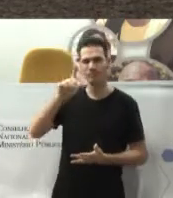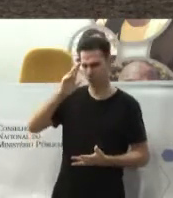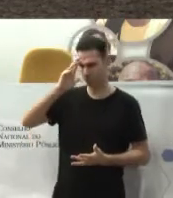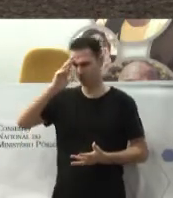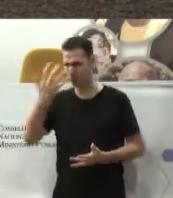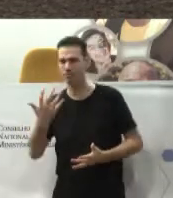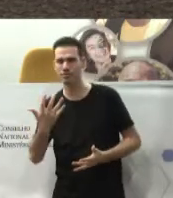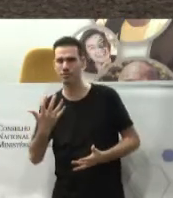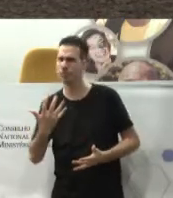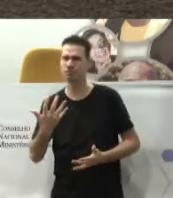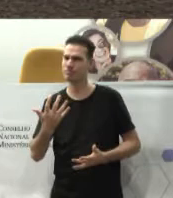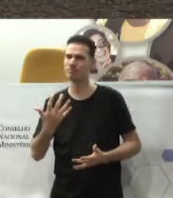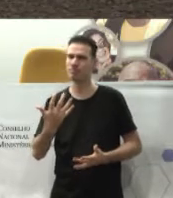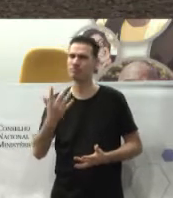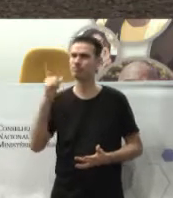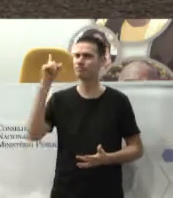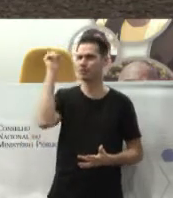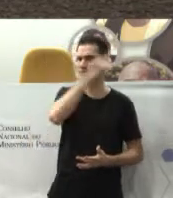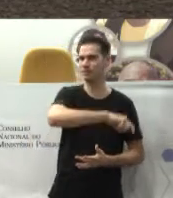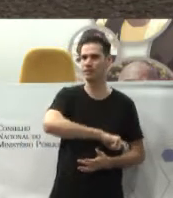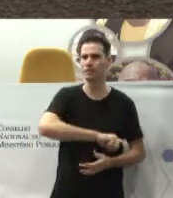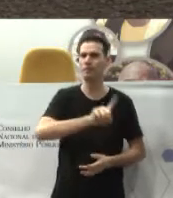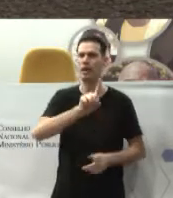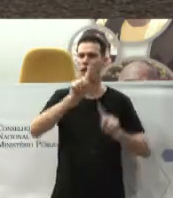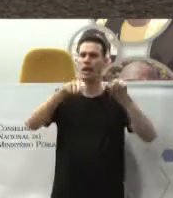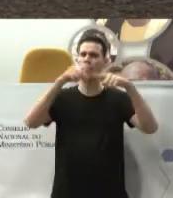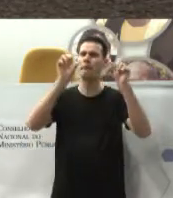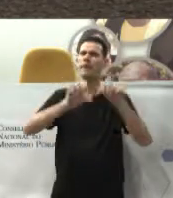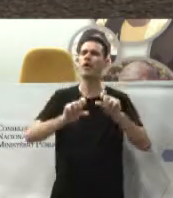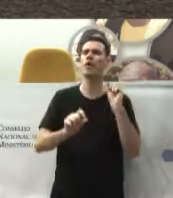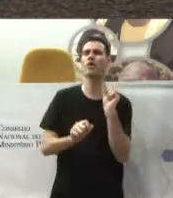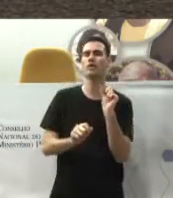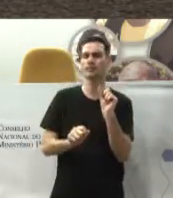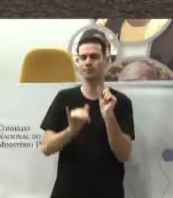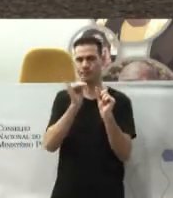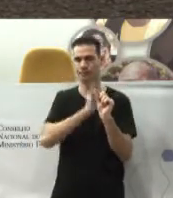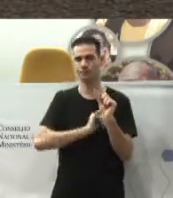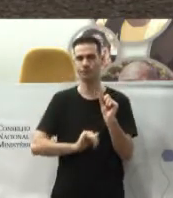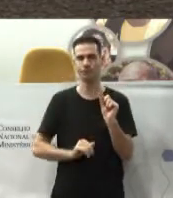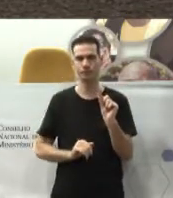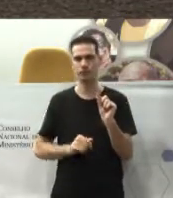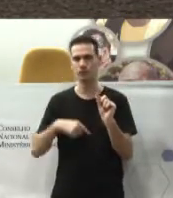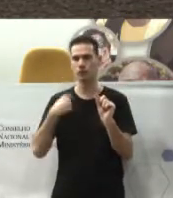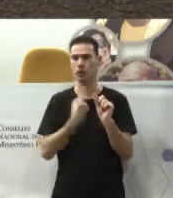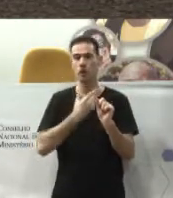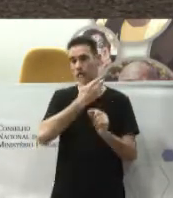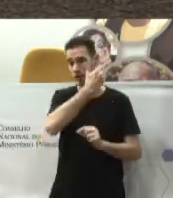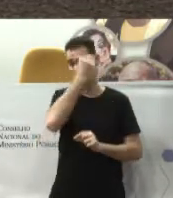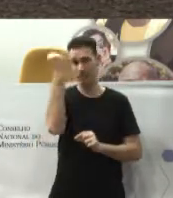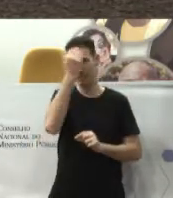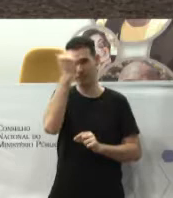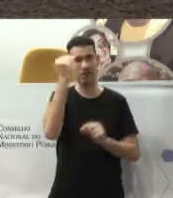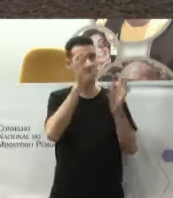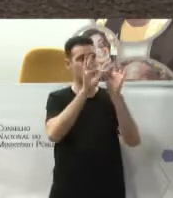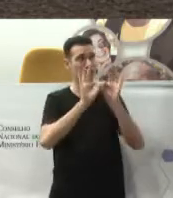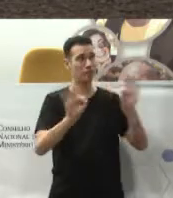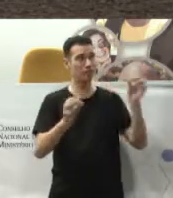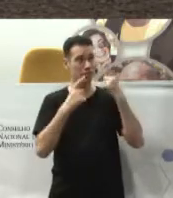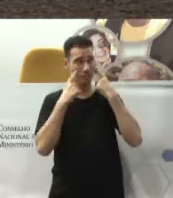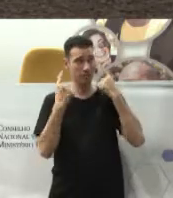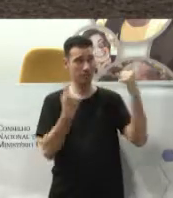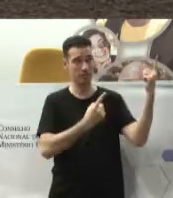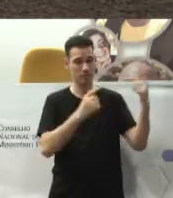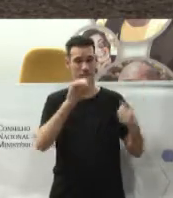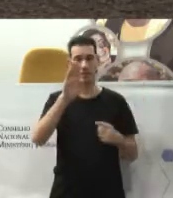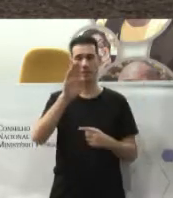Cíntia disse aqui, é difícil mesmo. Mas pior ainda é a gente adotar, é a gente esquecer dessa frase do Mencken, que o ministro